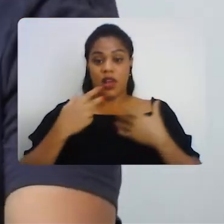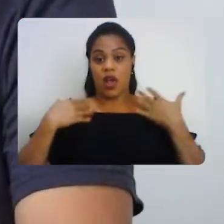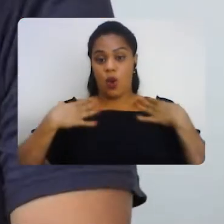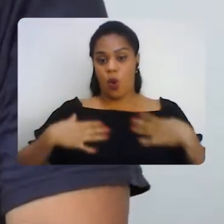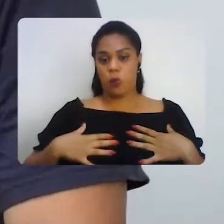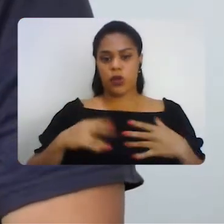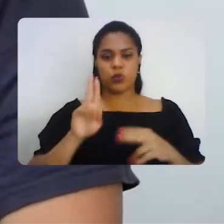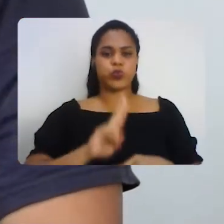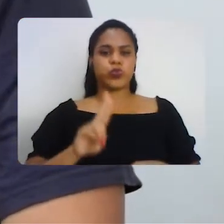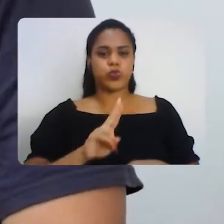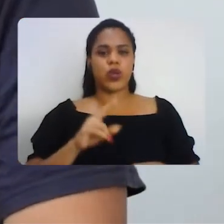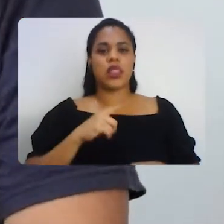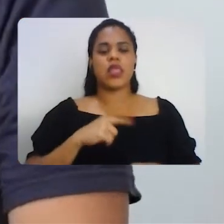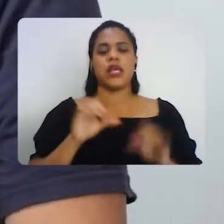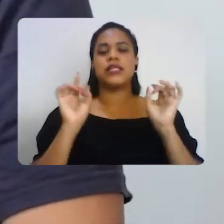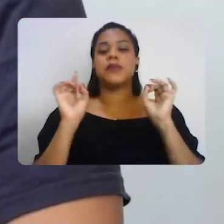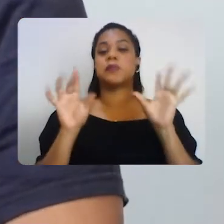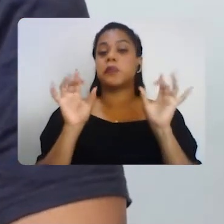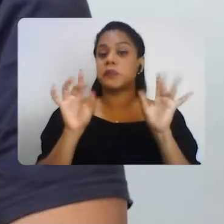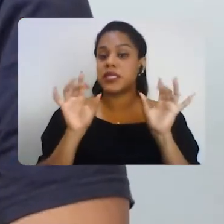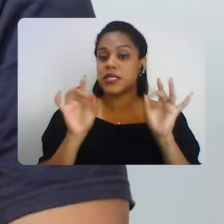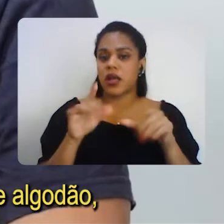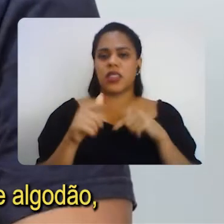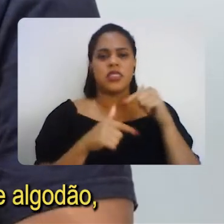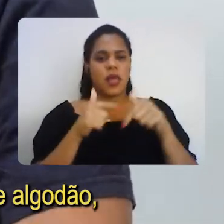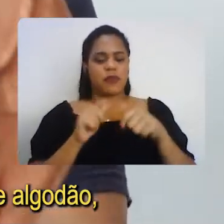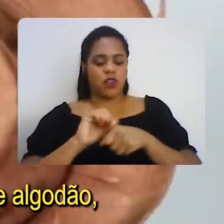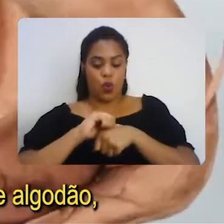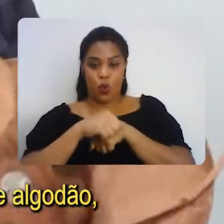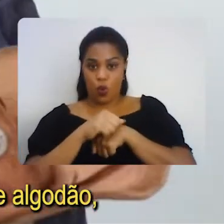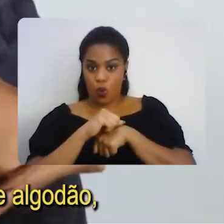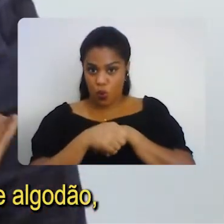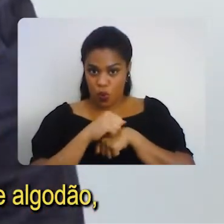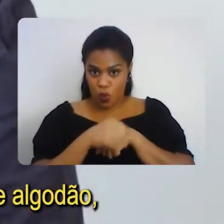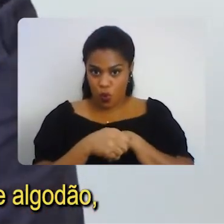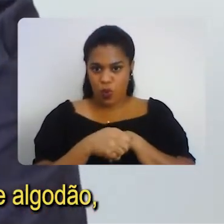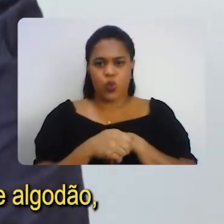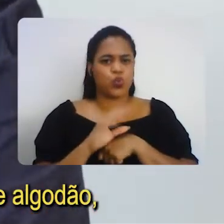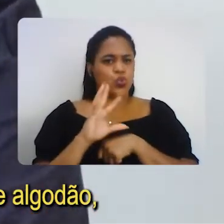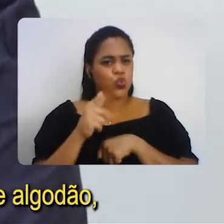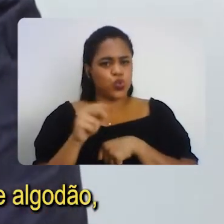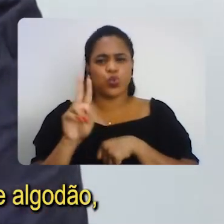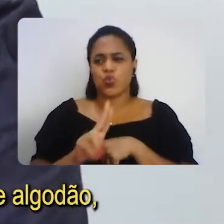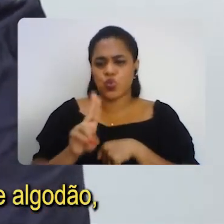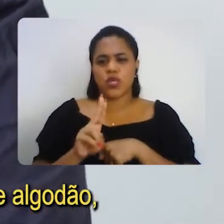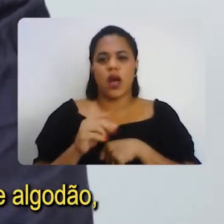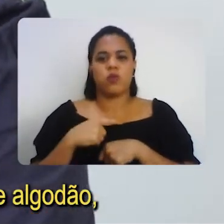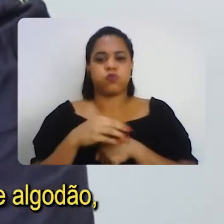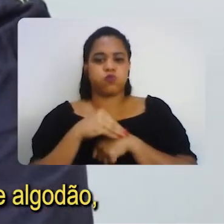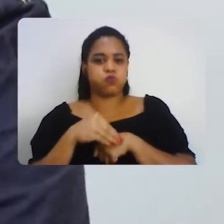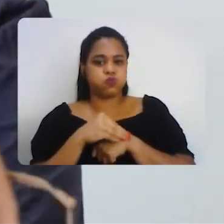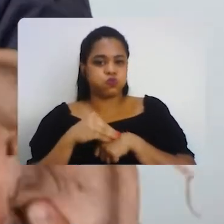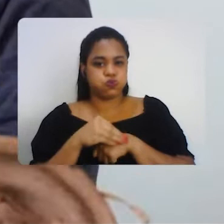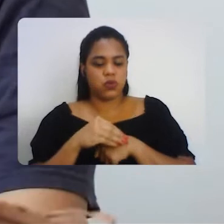Nos figurinos a gente teve uma participação super especial. Nós trabalhamos muito com couro, né? Quase todo figurino tem muito couro e